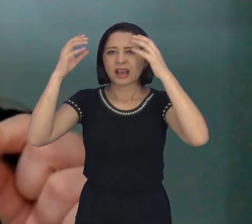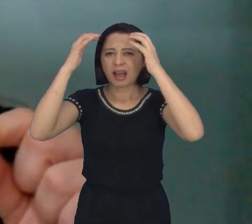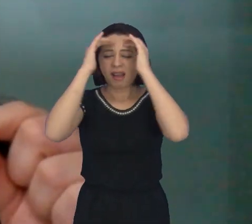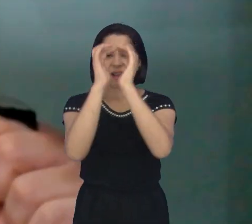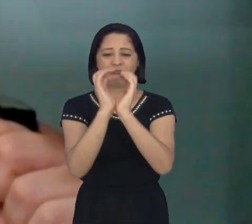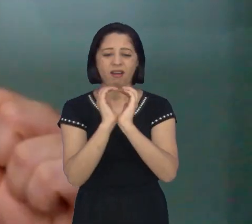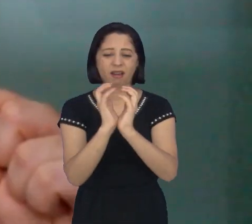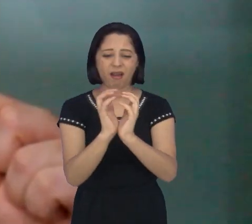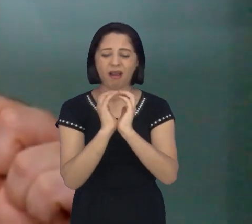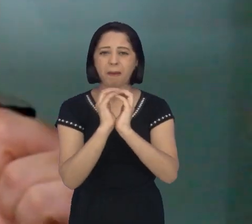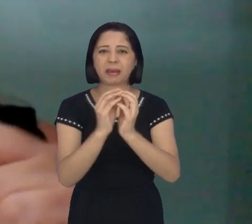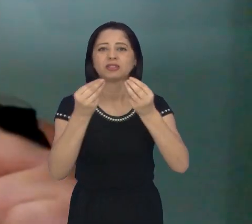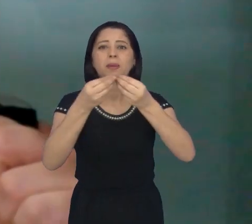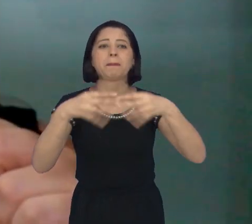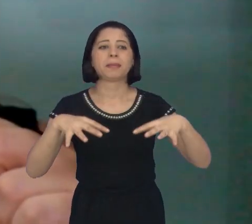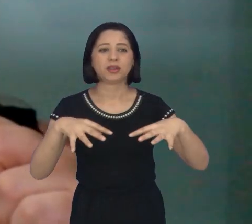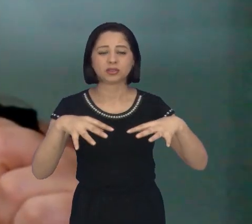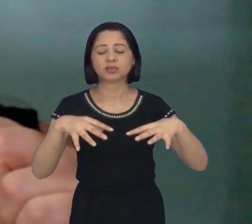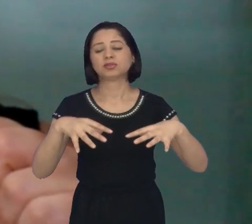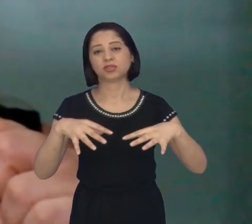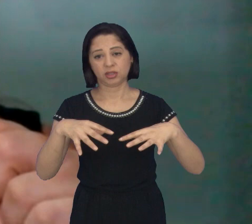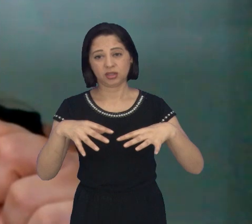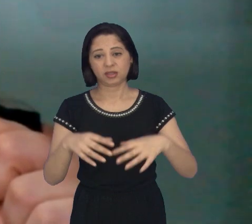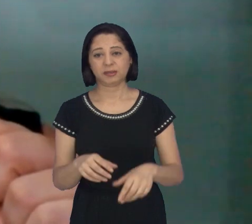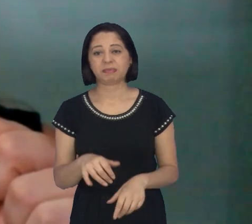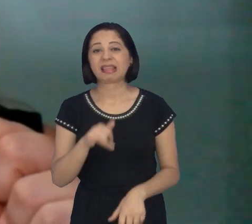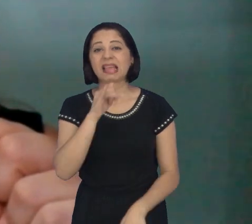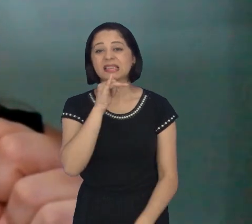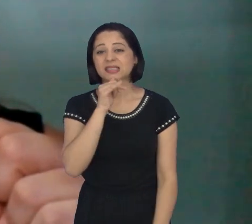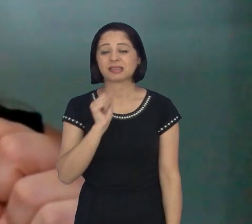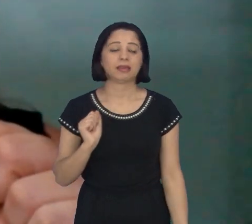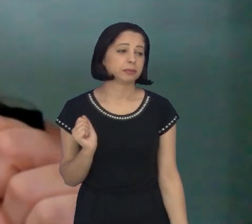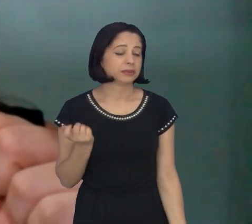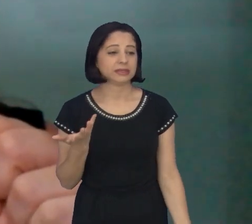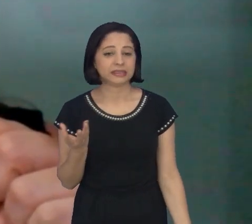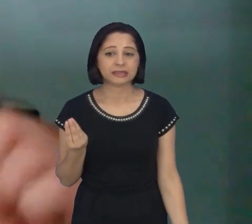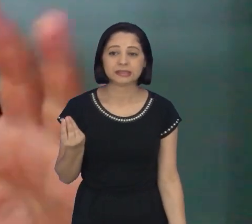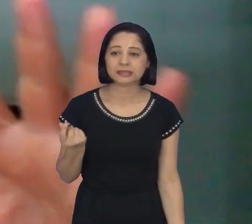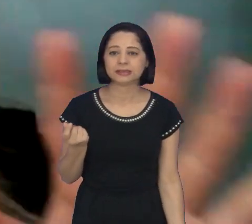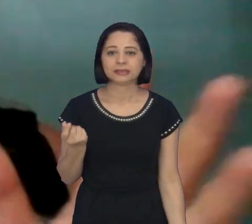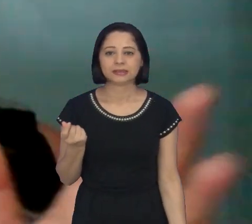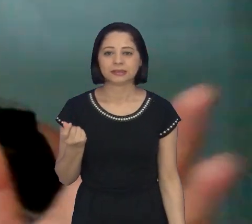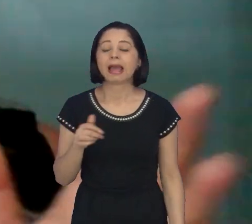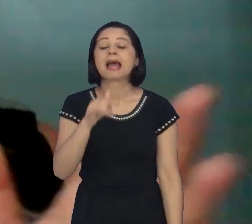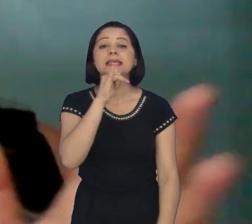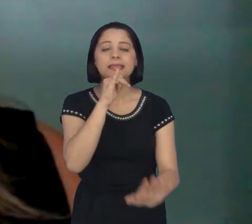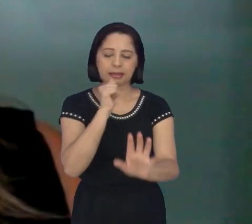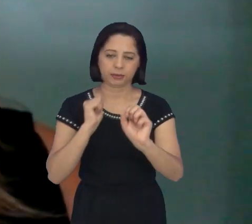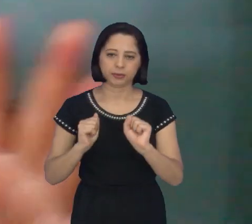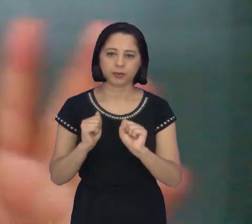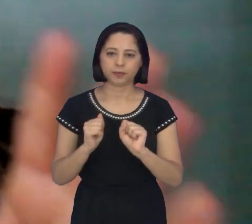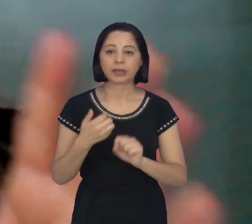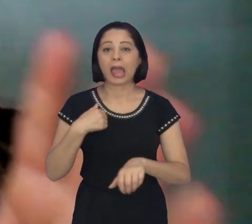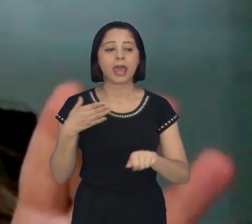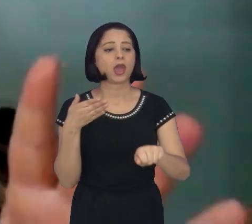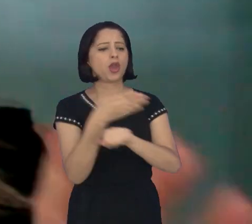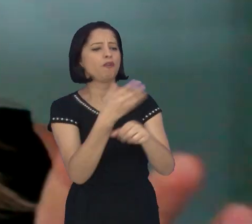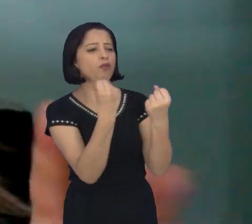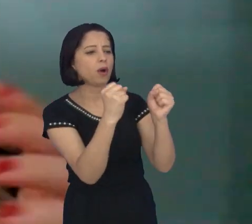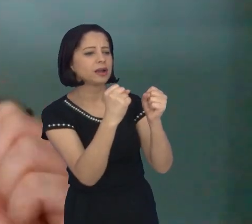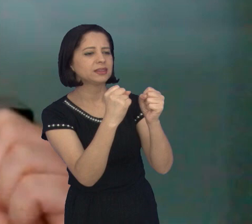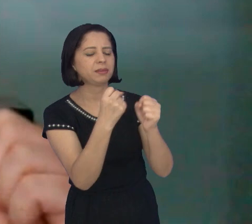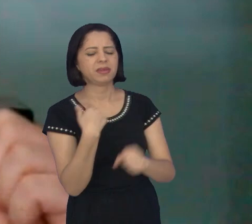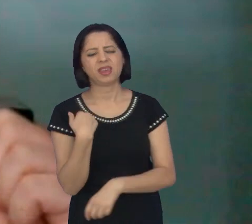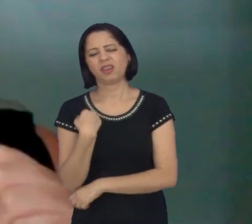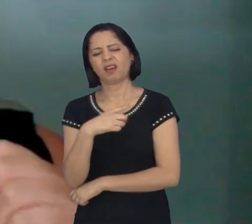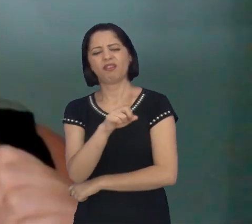afetado. Entendi. Então, se você vai escolher entre uma coisa, um exemplo, vou para academia ou não vou?